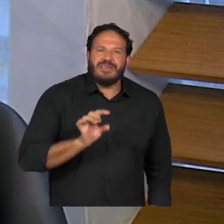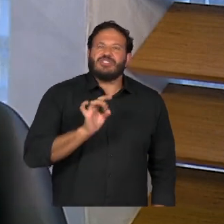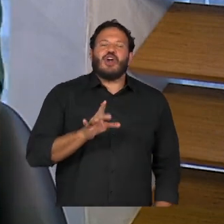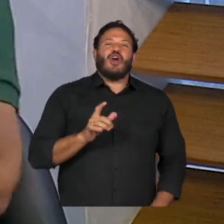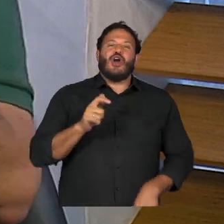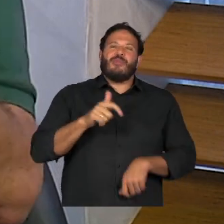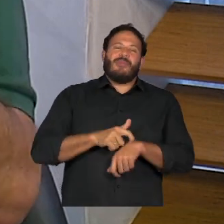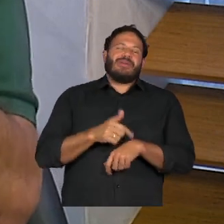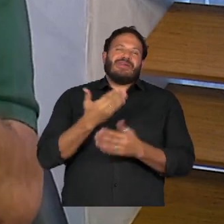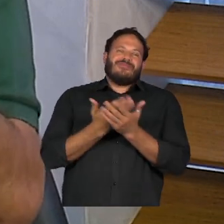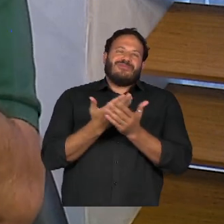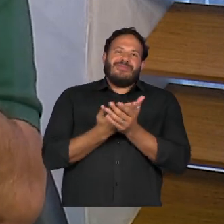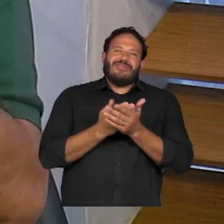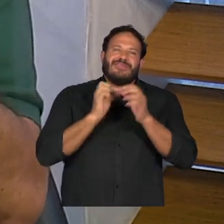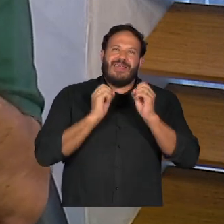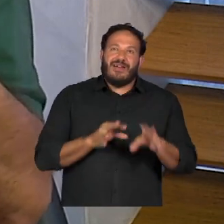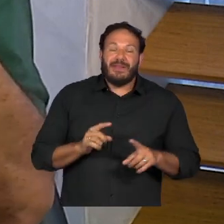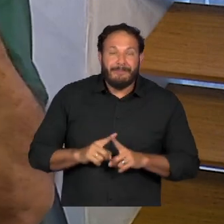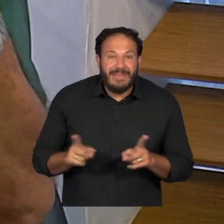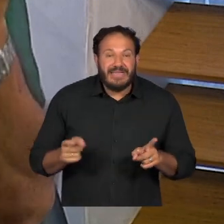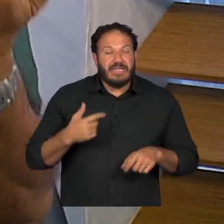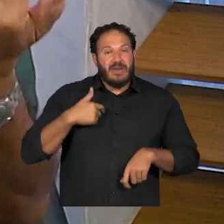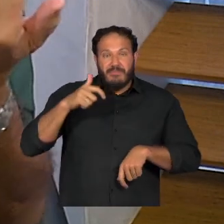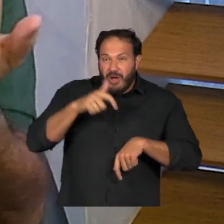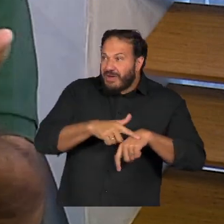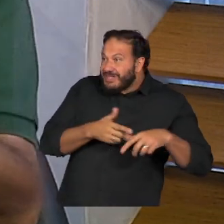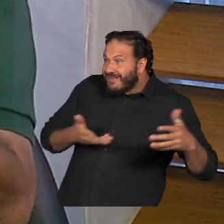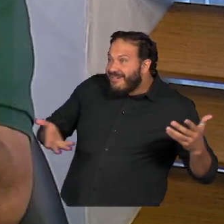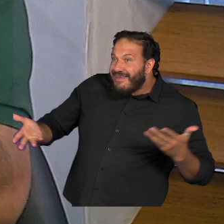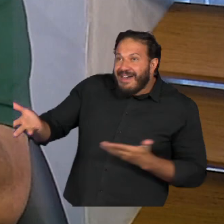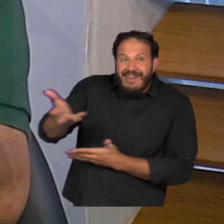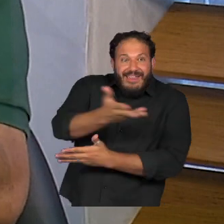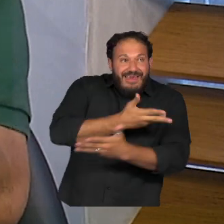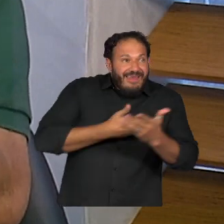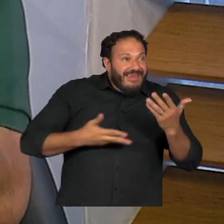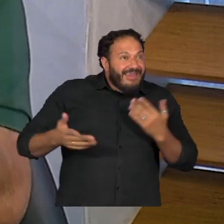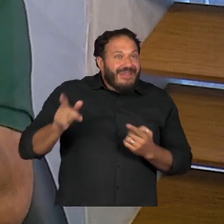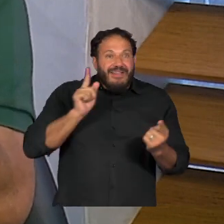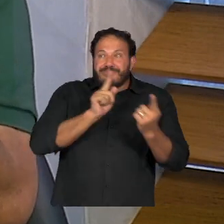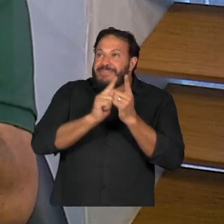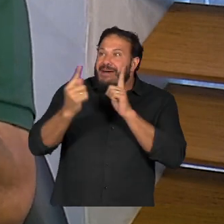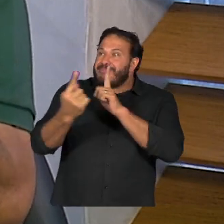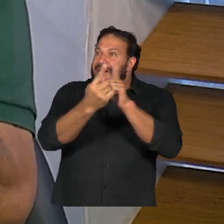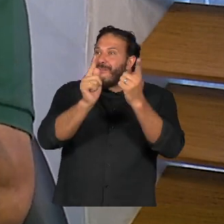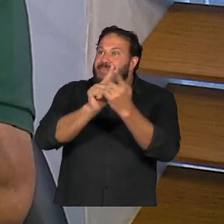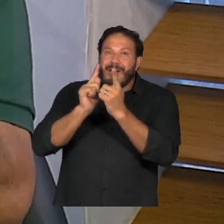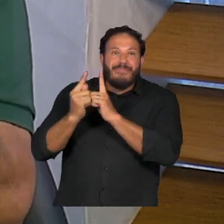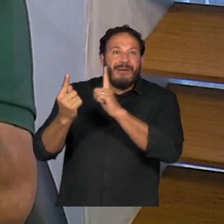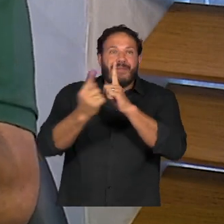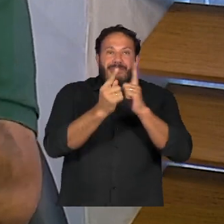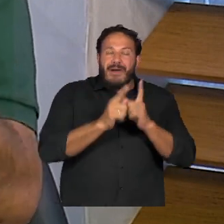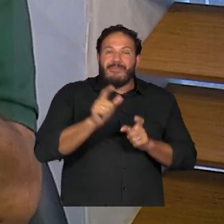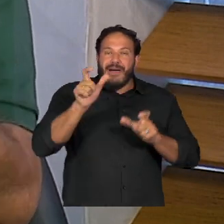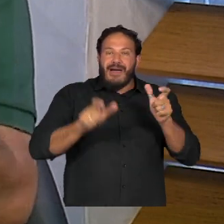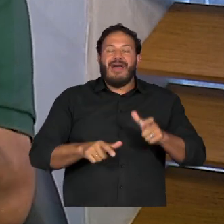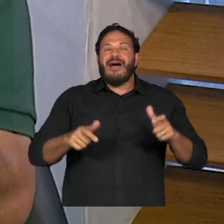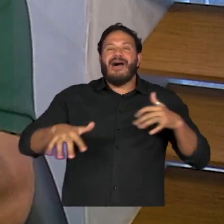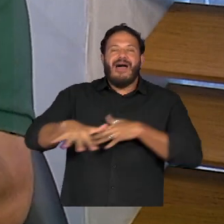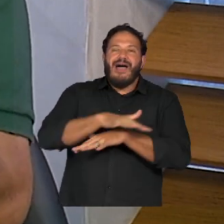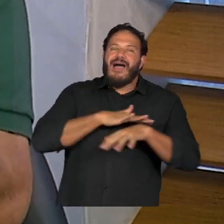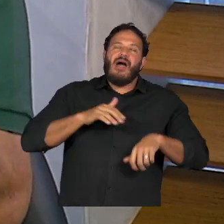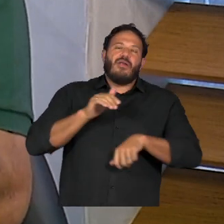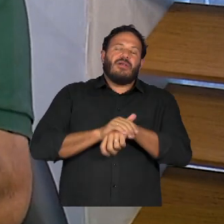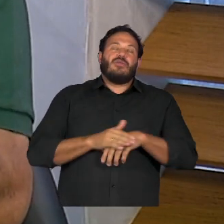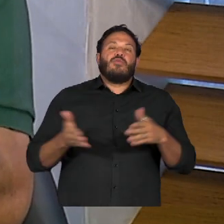da aula mas era um momento em que eles se reencontrava com os seus colegas e faziam da aula um momento muito